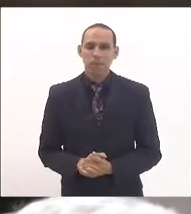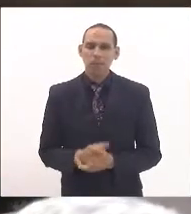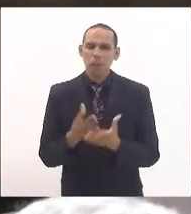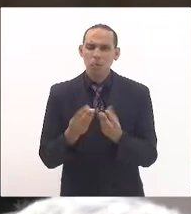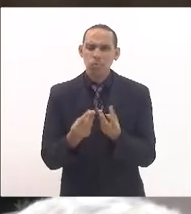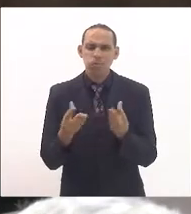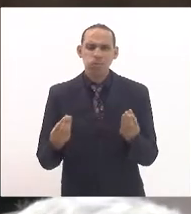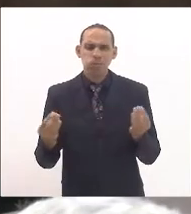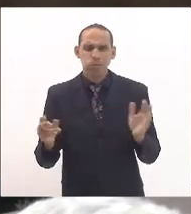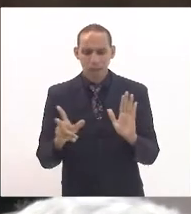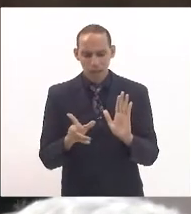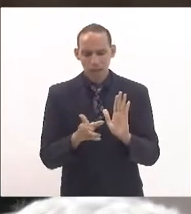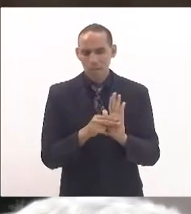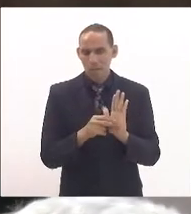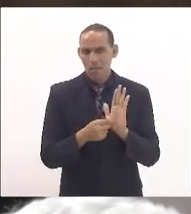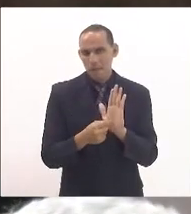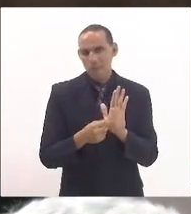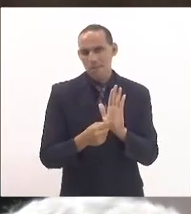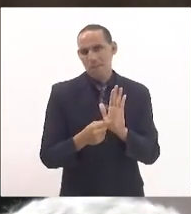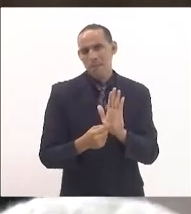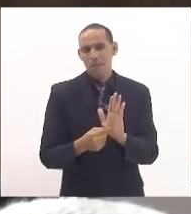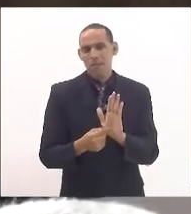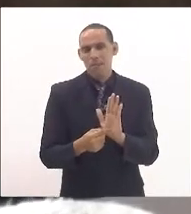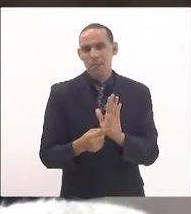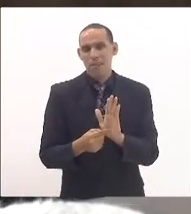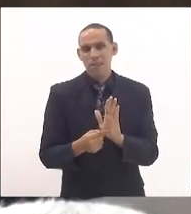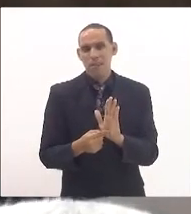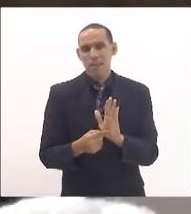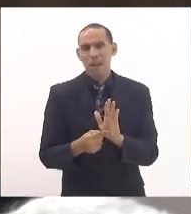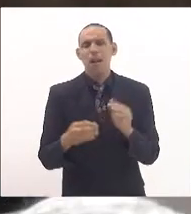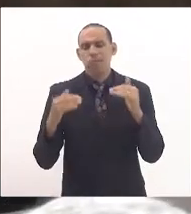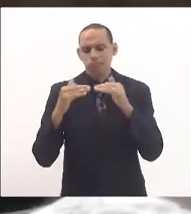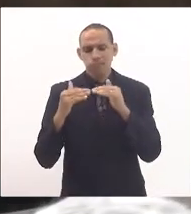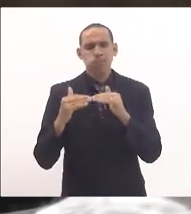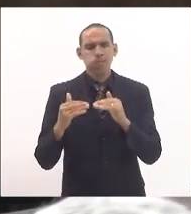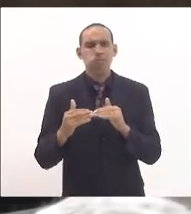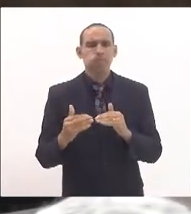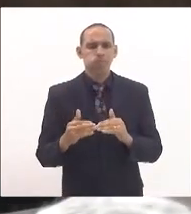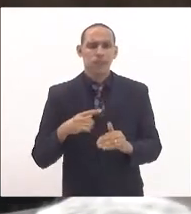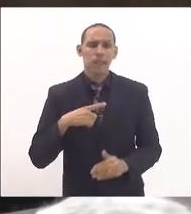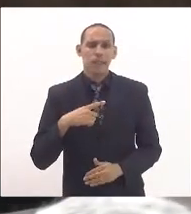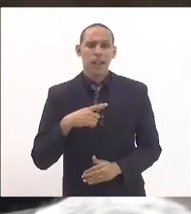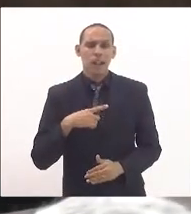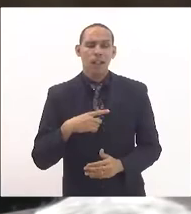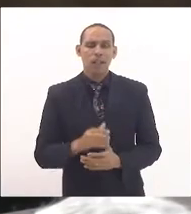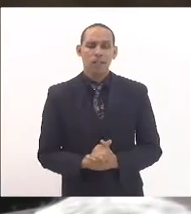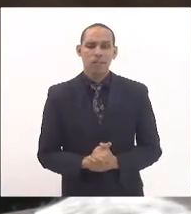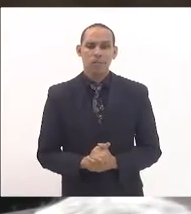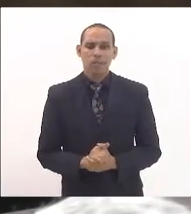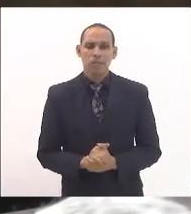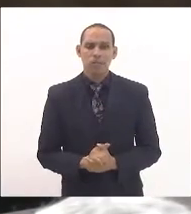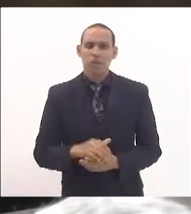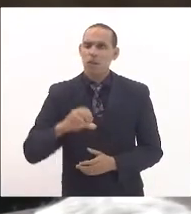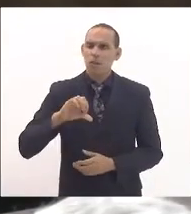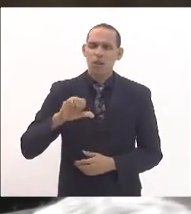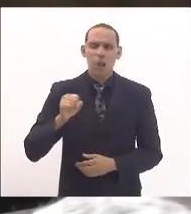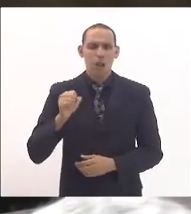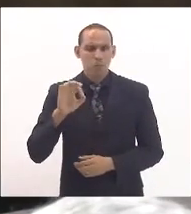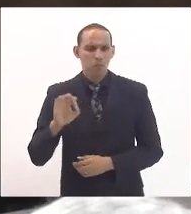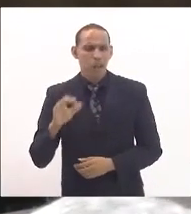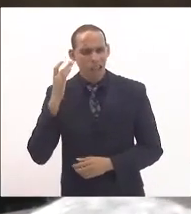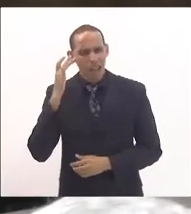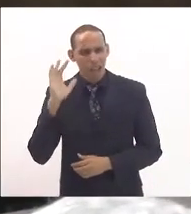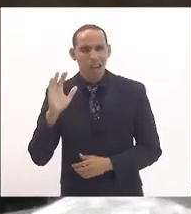Muitas emendas foram apresentadas. Há muito consenso já e creio que 98%